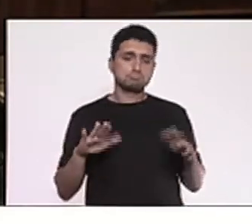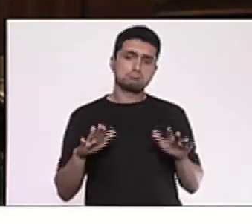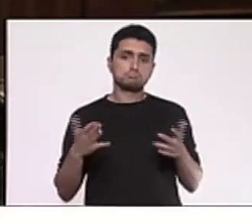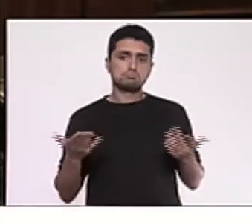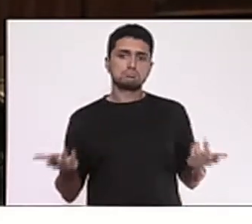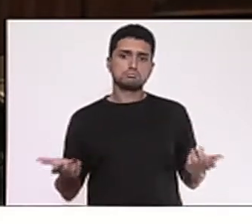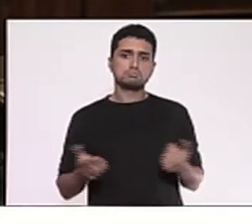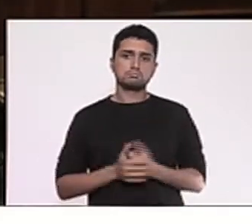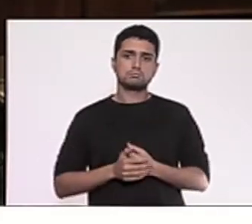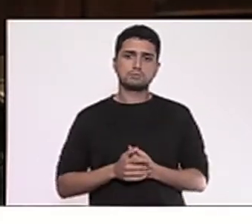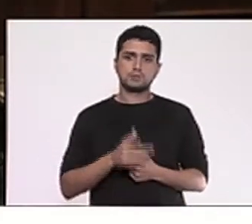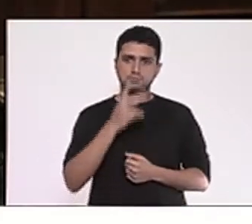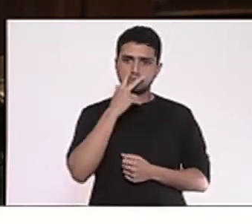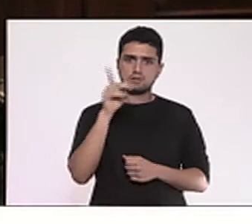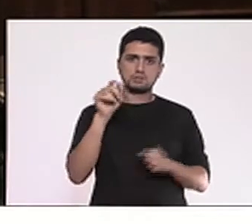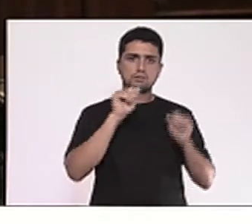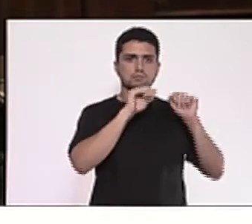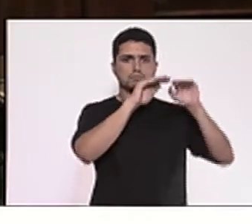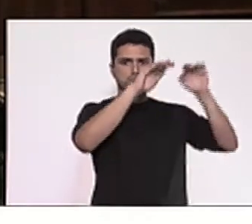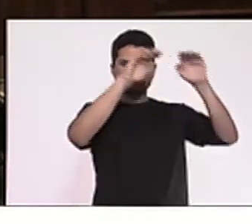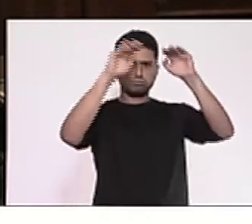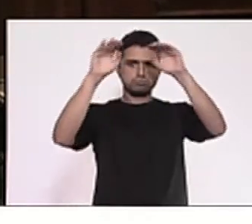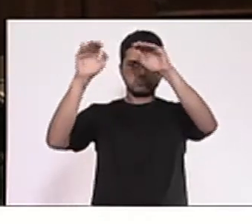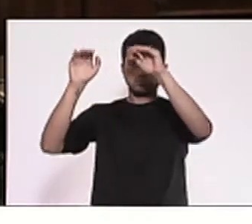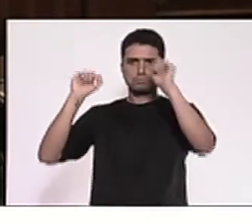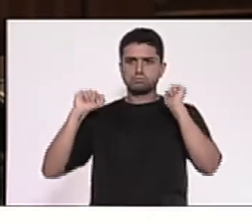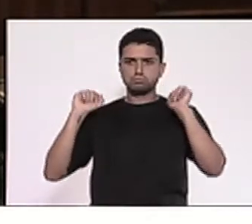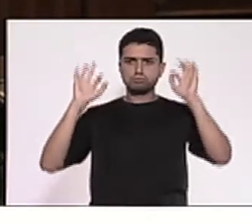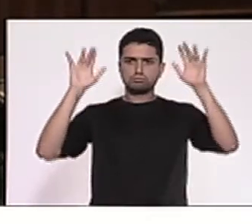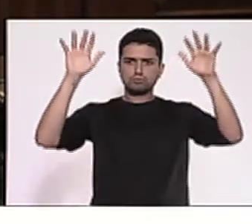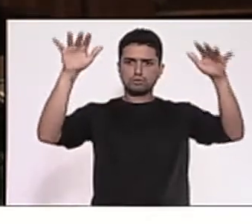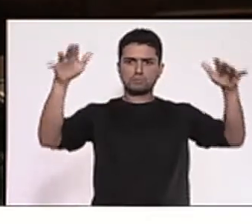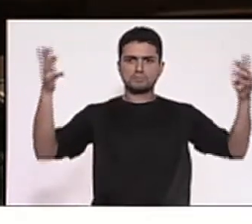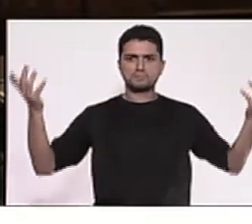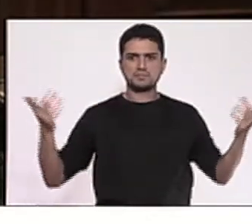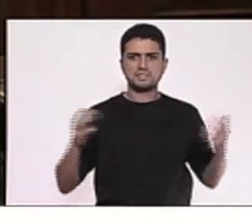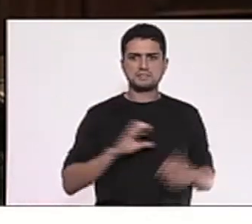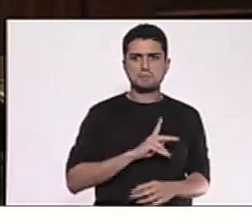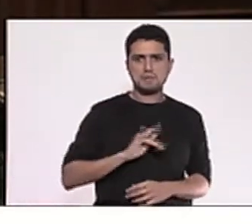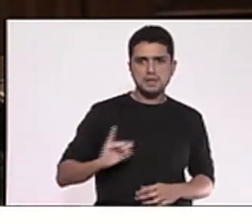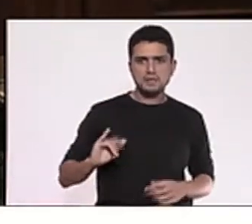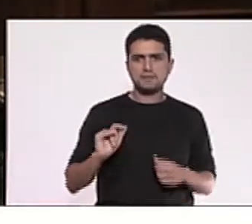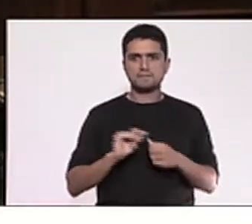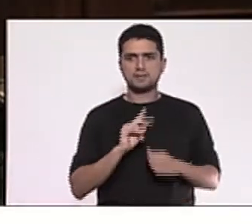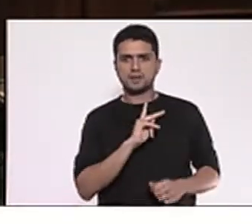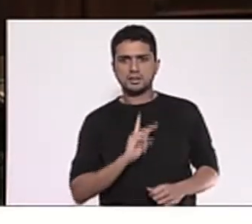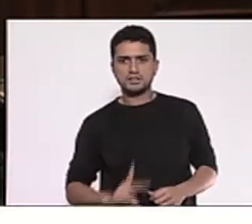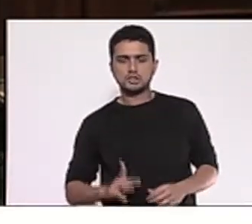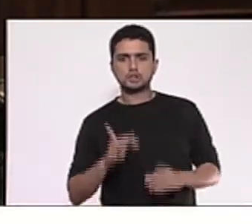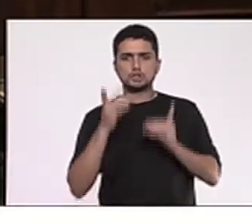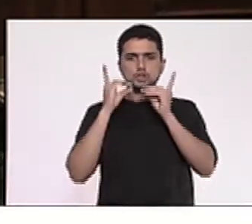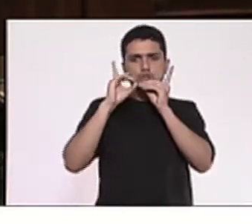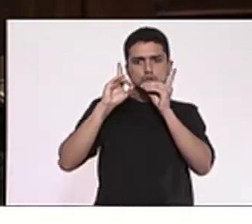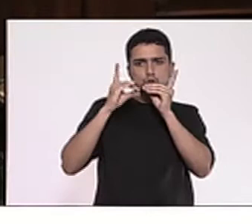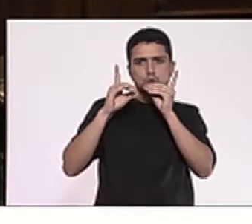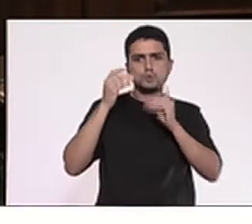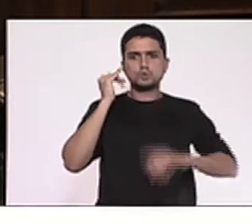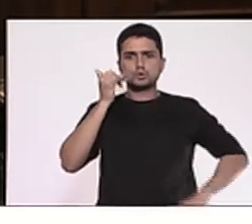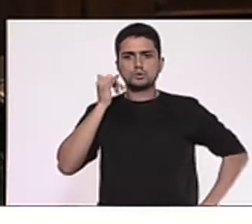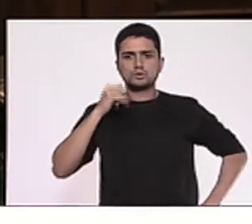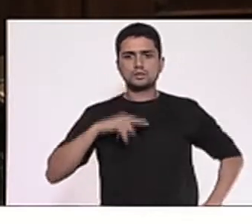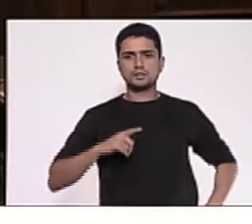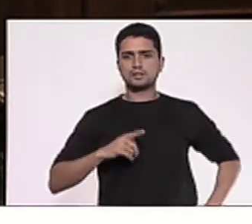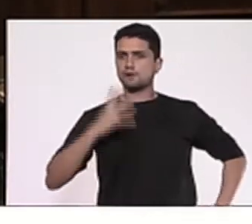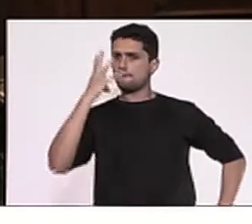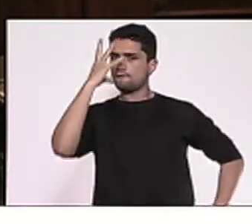enche as galerias, faz uma reunião, faz uma audiência pública, vai lá um deputado, vai lá uma deputada, faz o seu discurso, fica bem na foto,